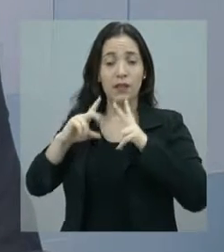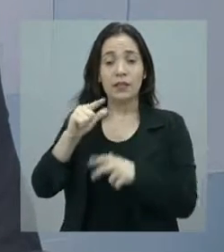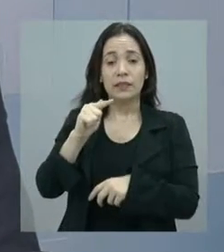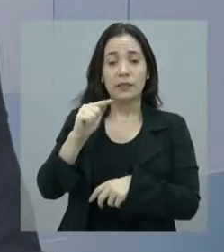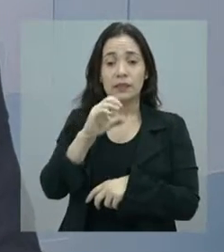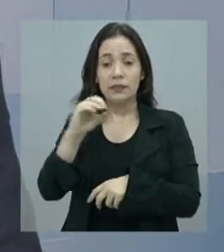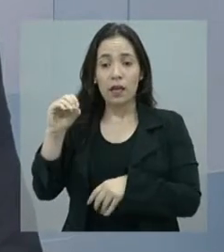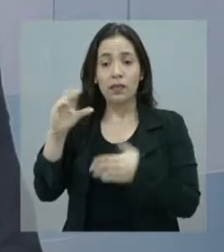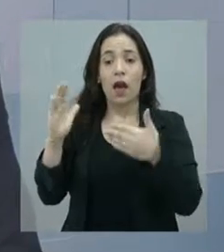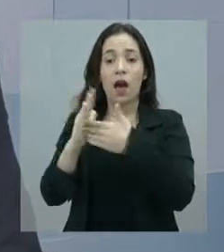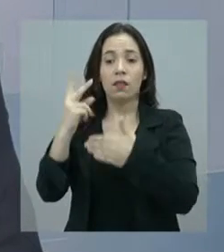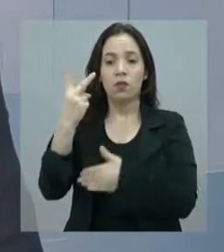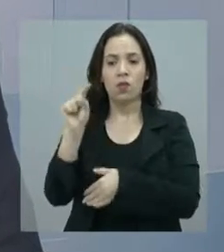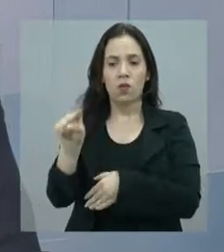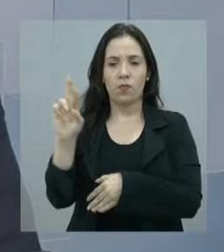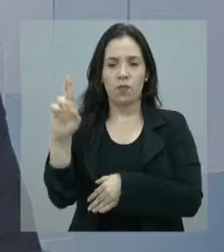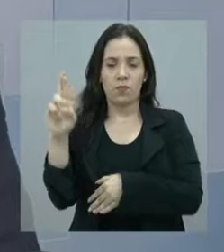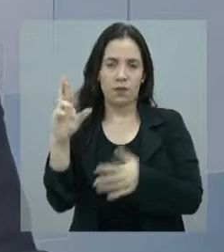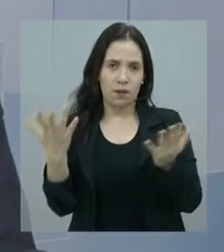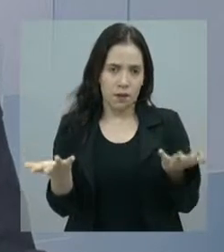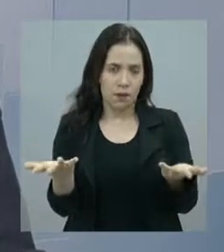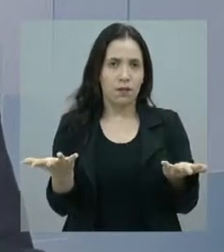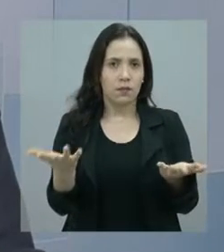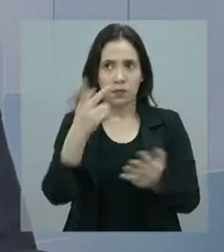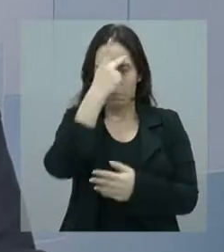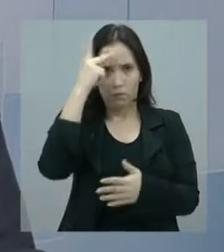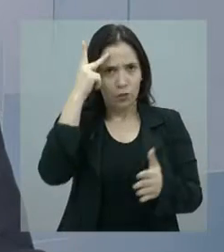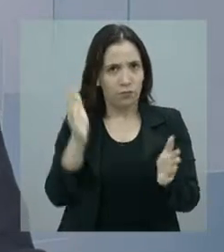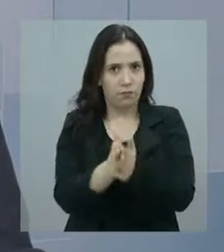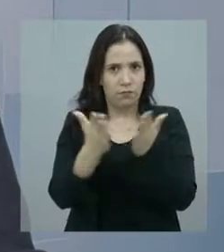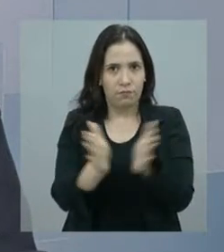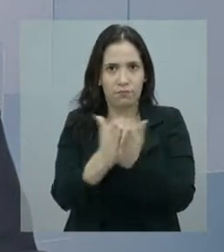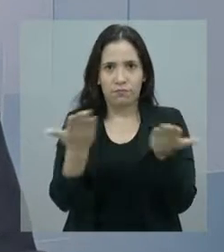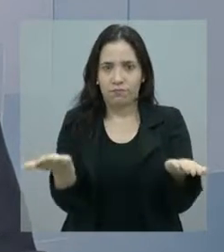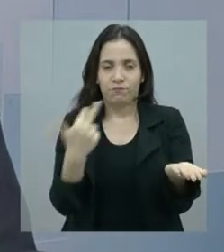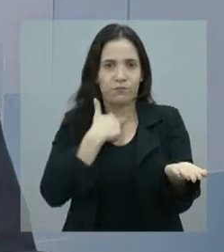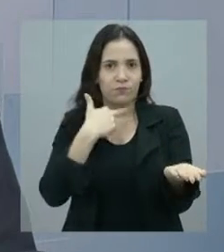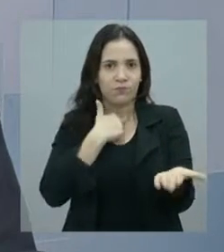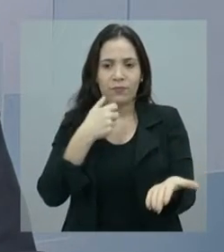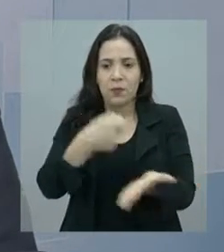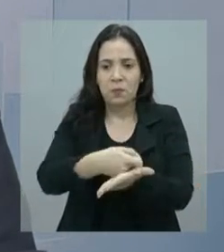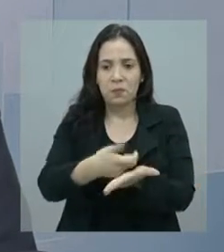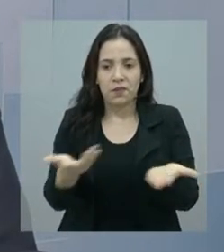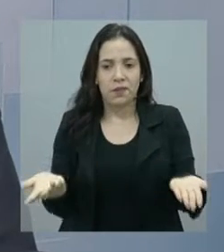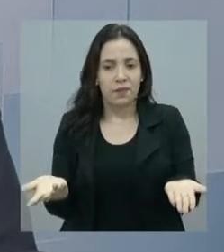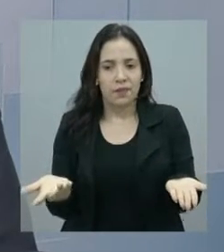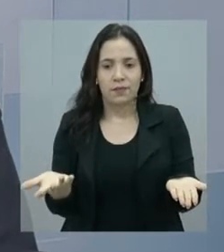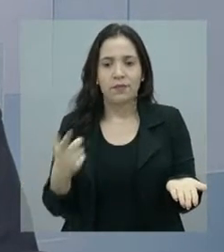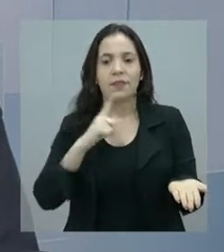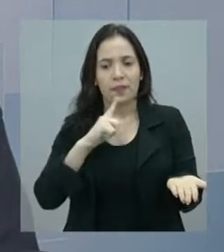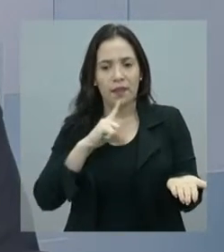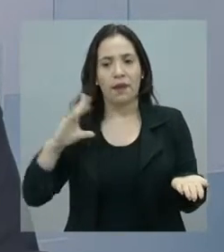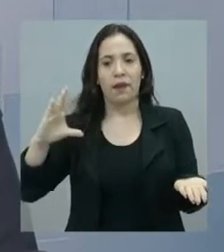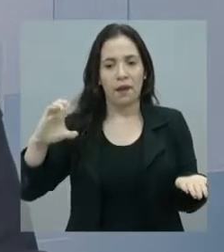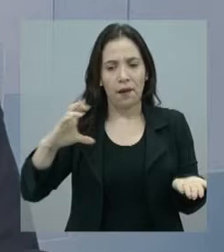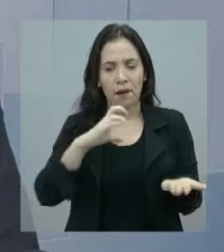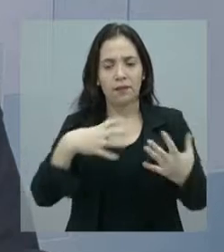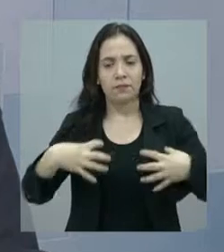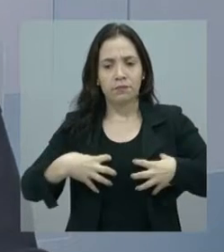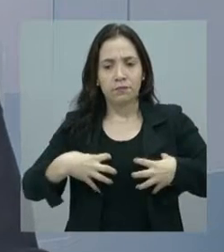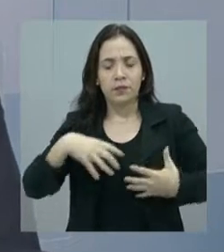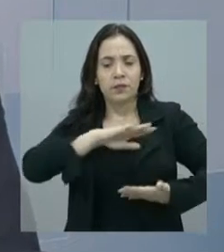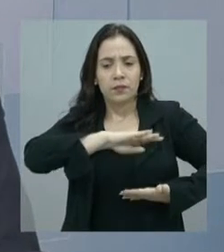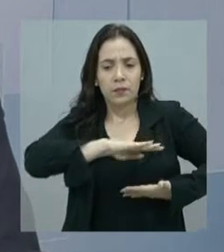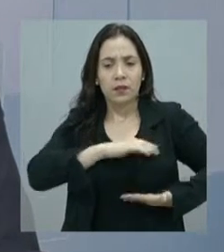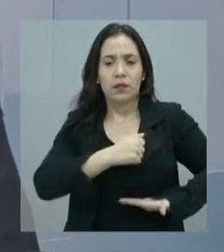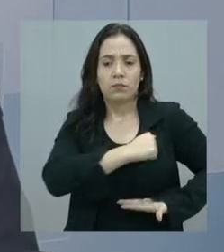700 até R$2.000. Então a pessoa pobre não tem, ela sabe que está com uma suspeita de câncer na mamografia,